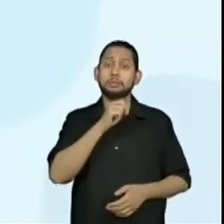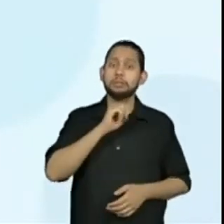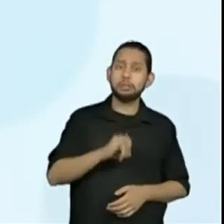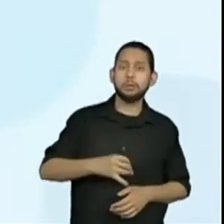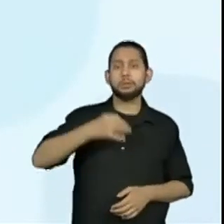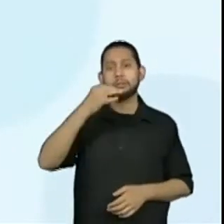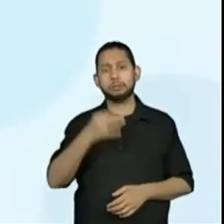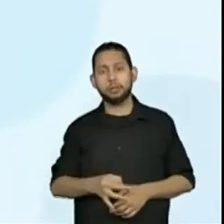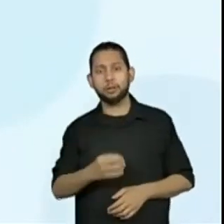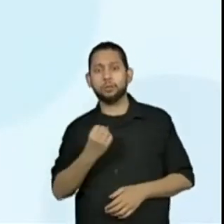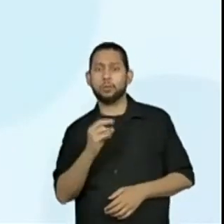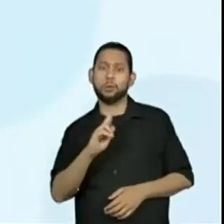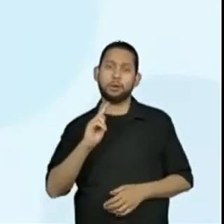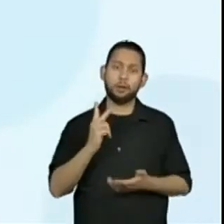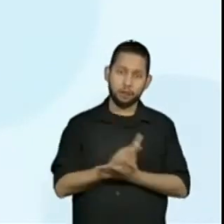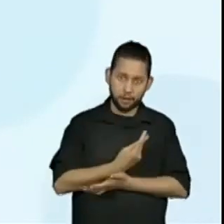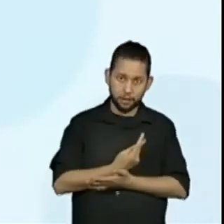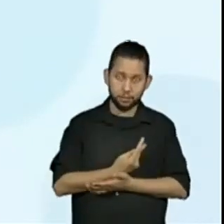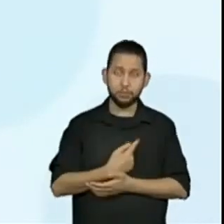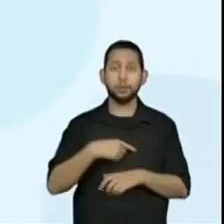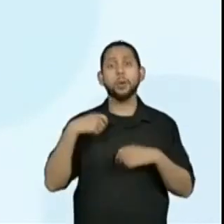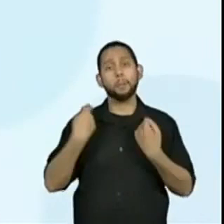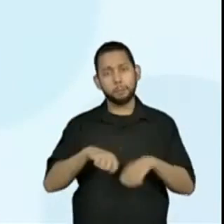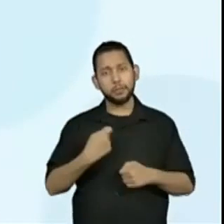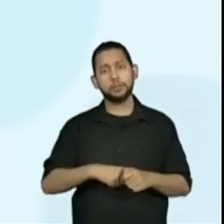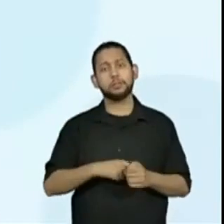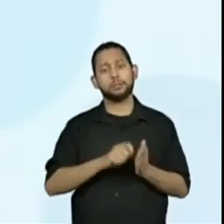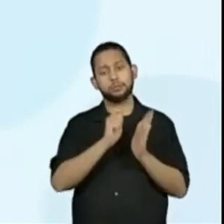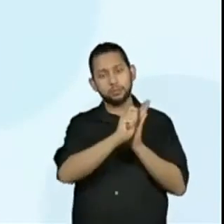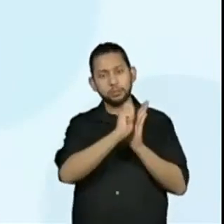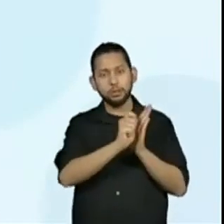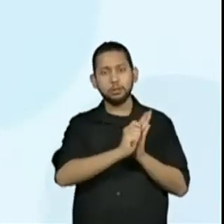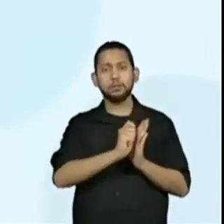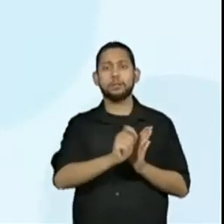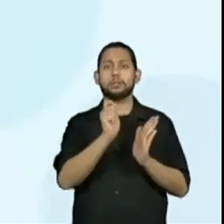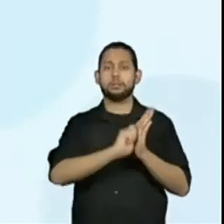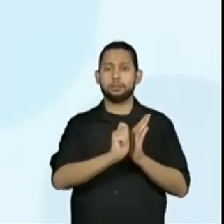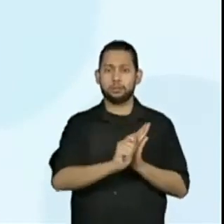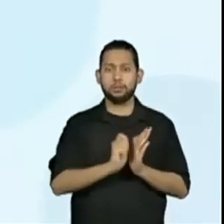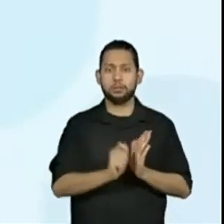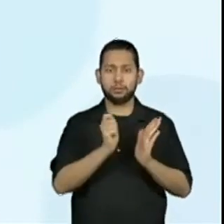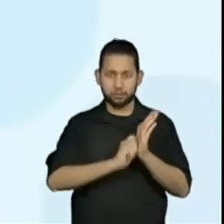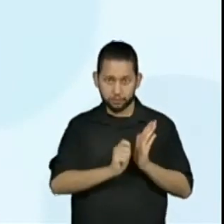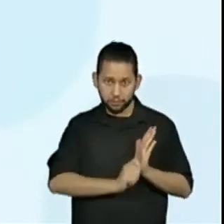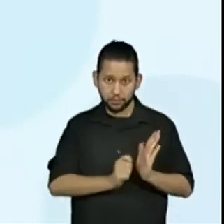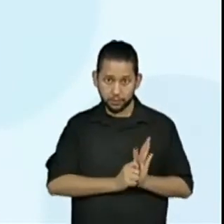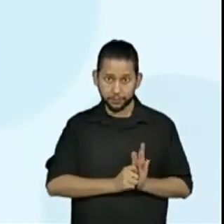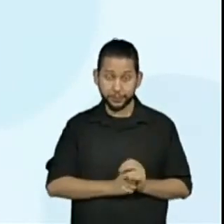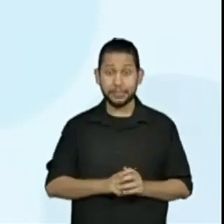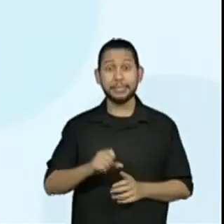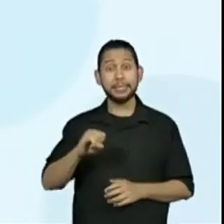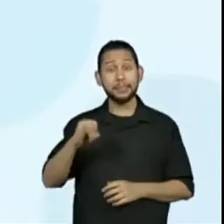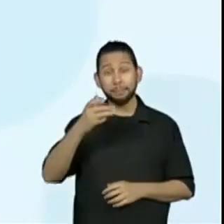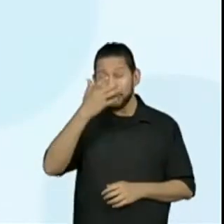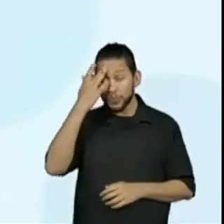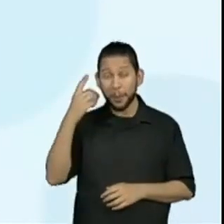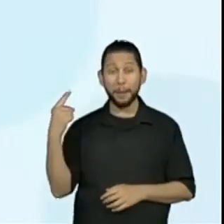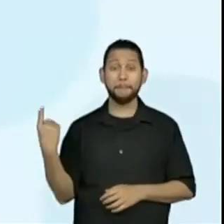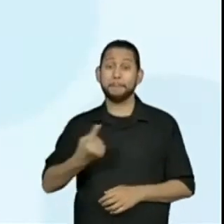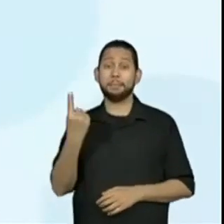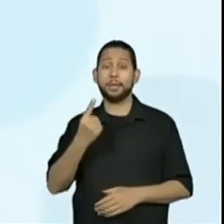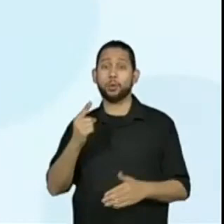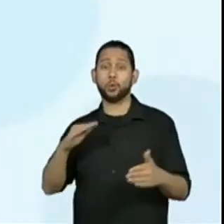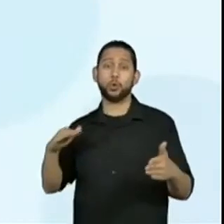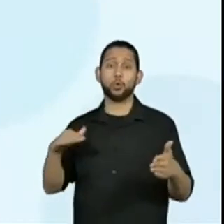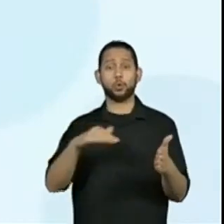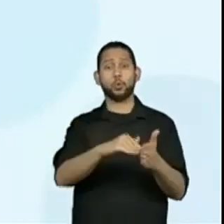errando, cumpre a missão descrita em cada casa da trilha. Ganha quem chegar primeiro ao